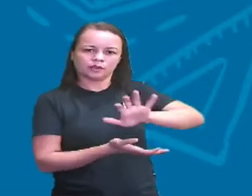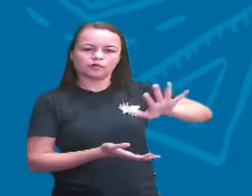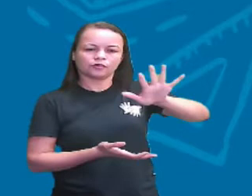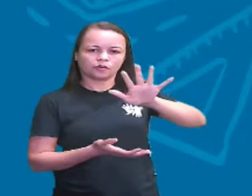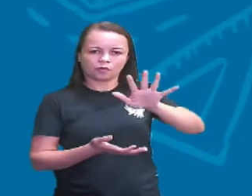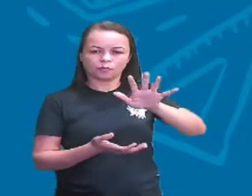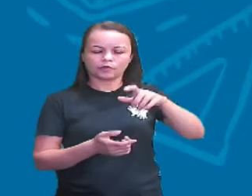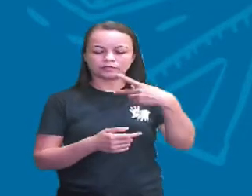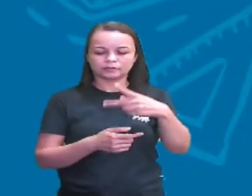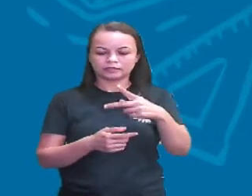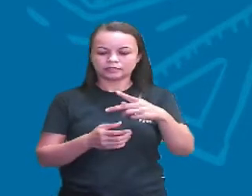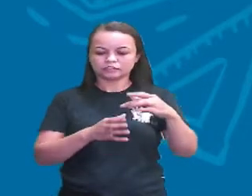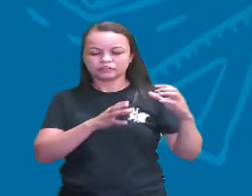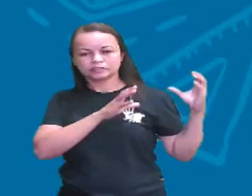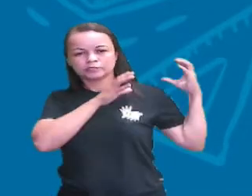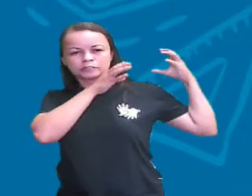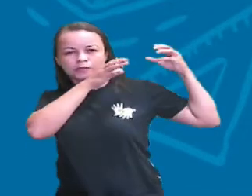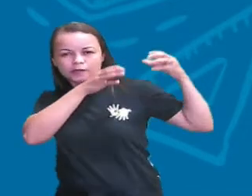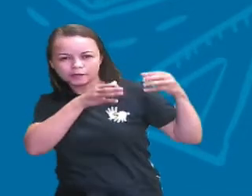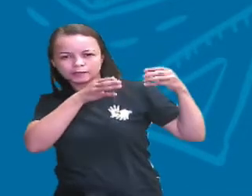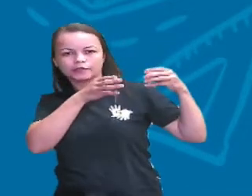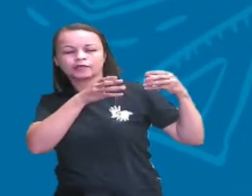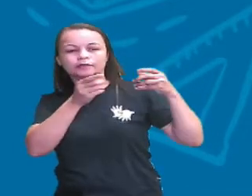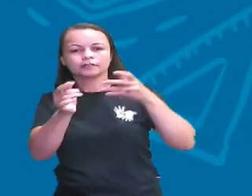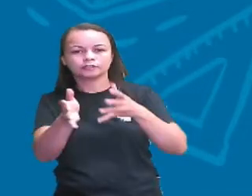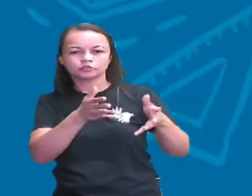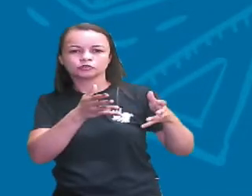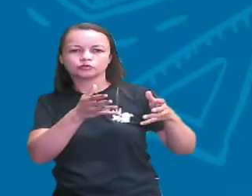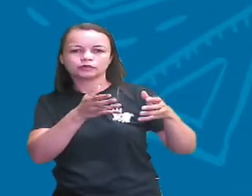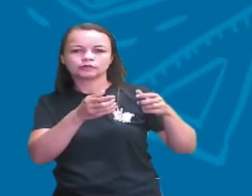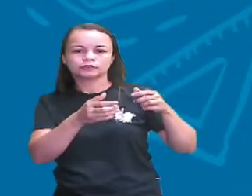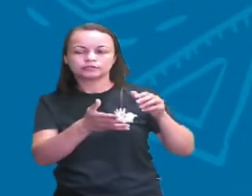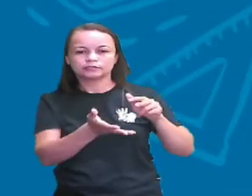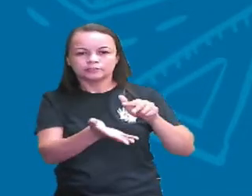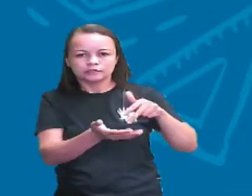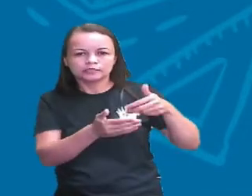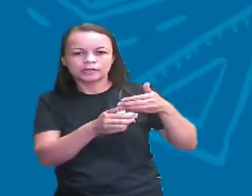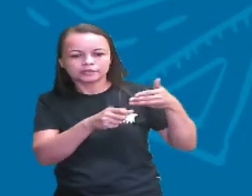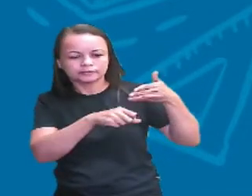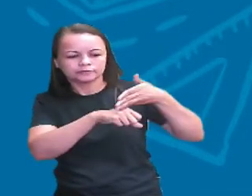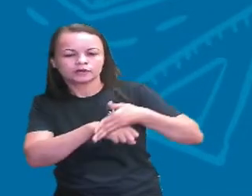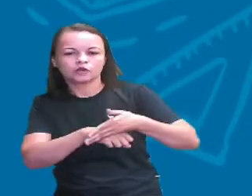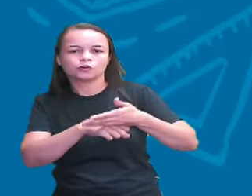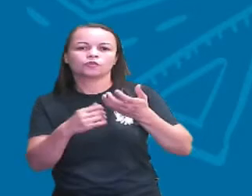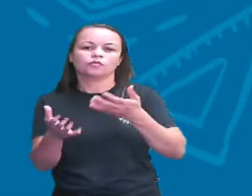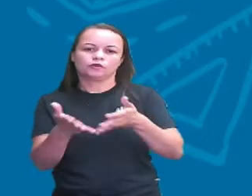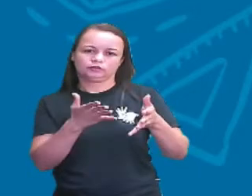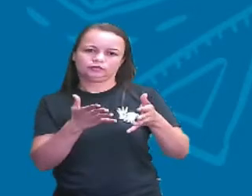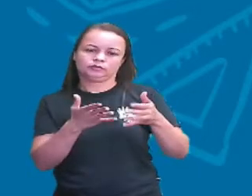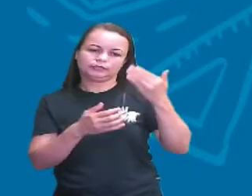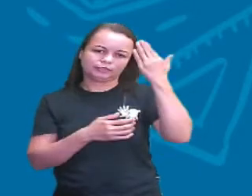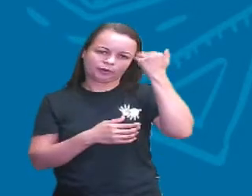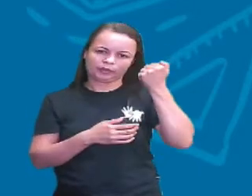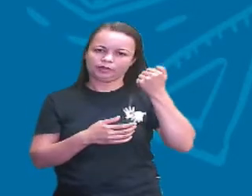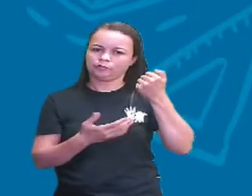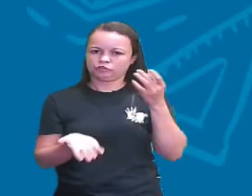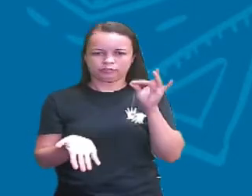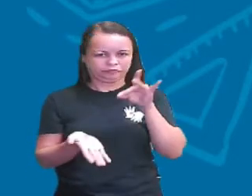costas essas populações em direção à civilização. Nós sabemos, claro, que isso não é